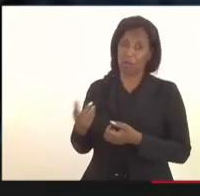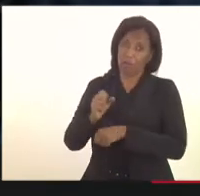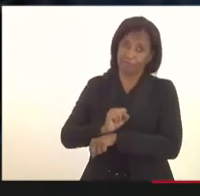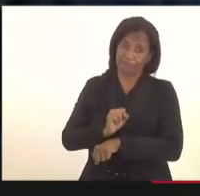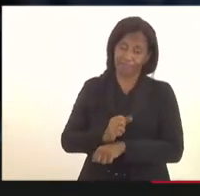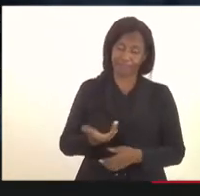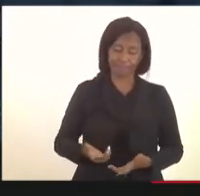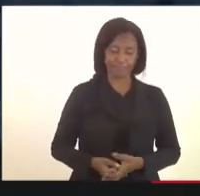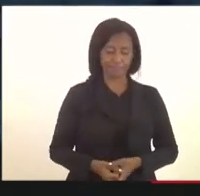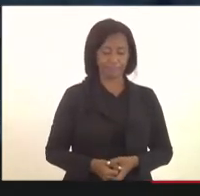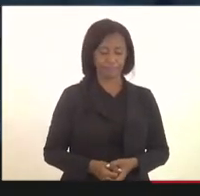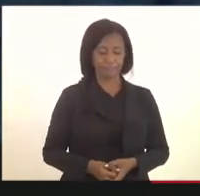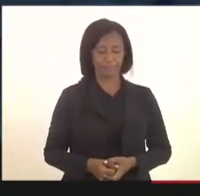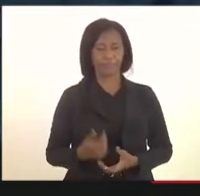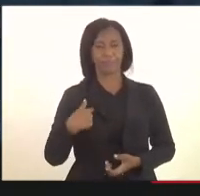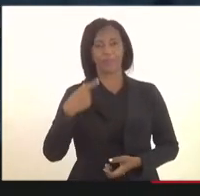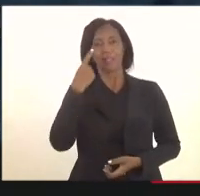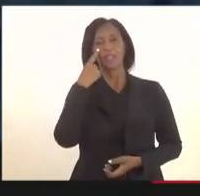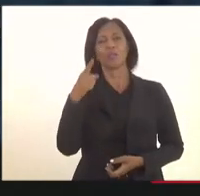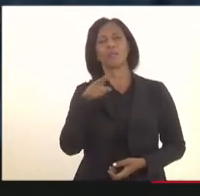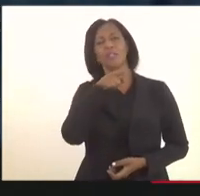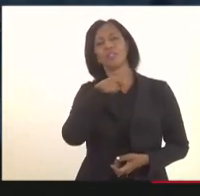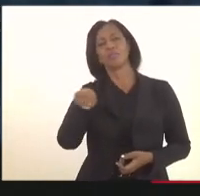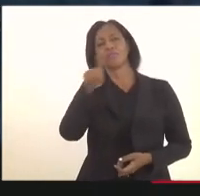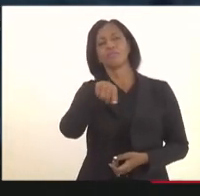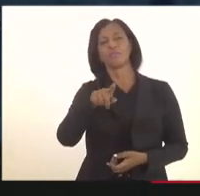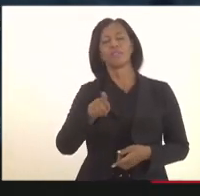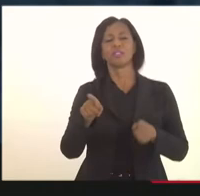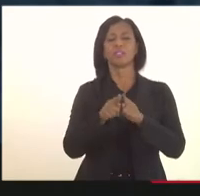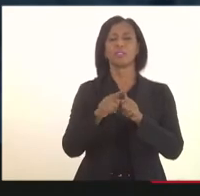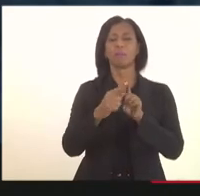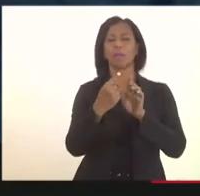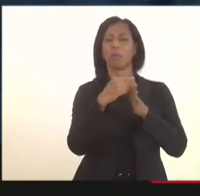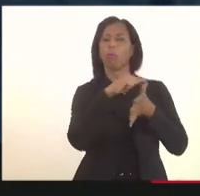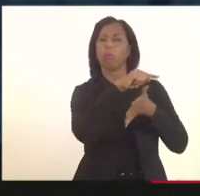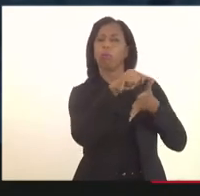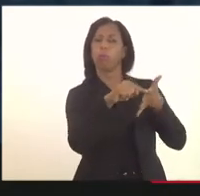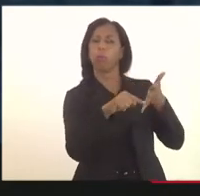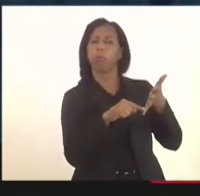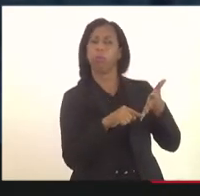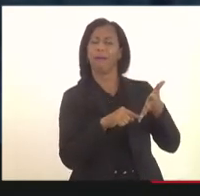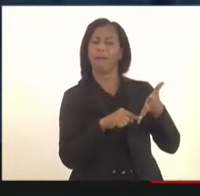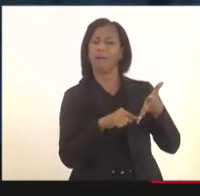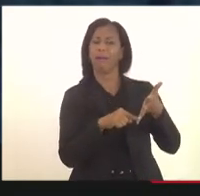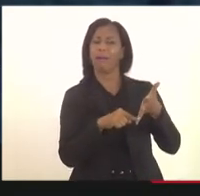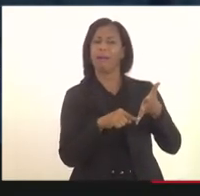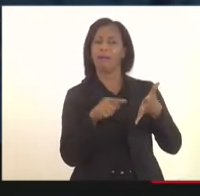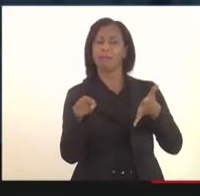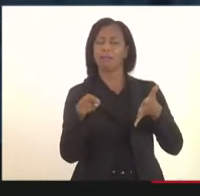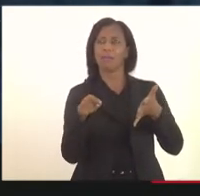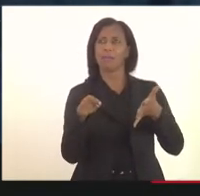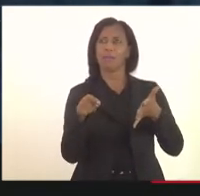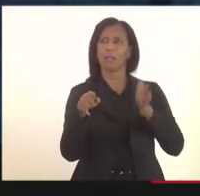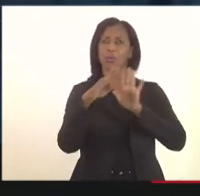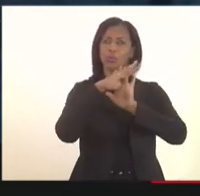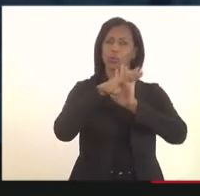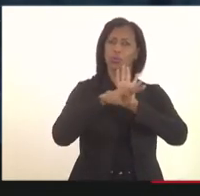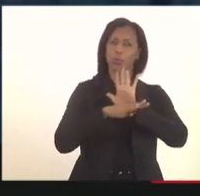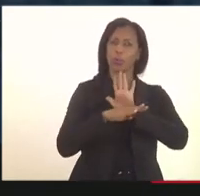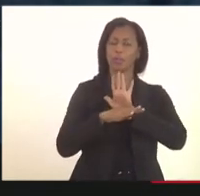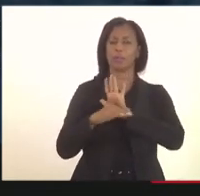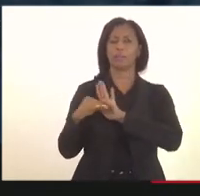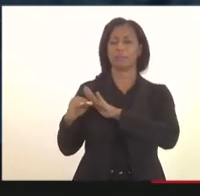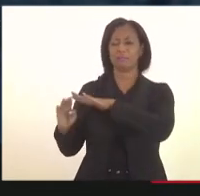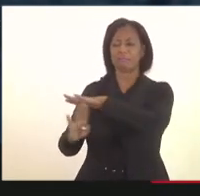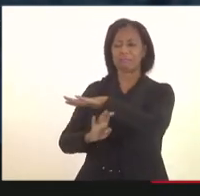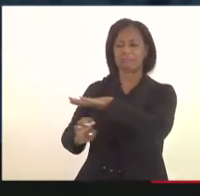esperança. Eu vejo, por exemplo, os senhores falaram, o senhor apontou com muita propriedade, uma opção de programas sociais das empresas.